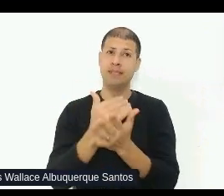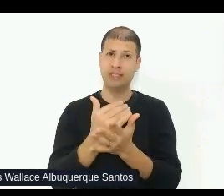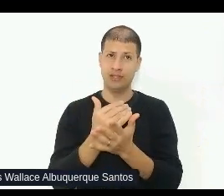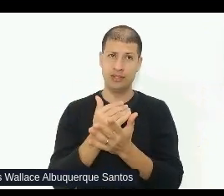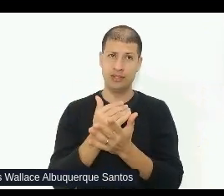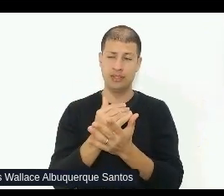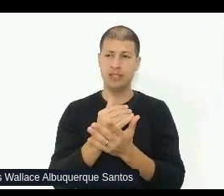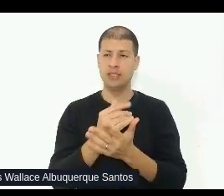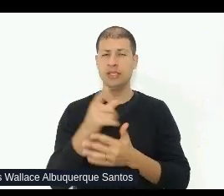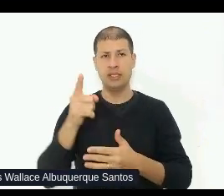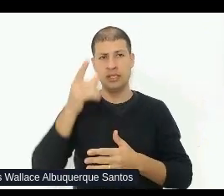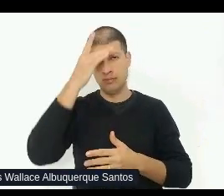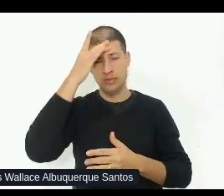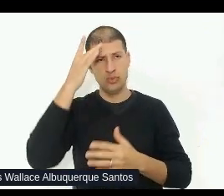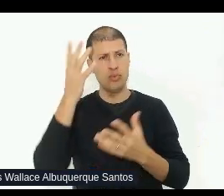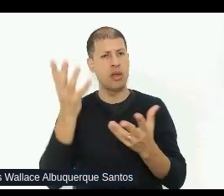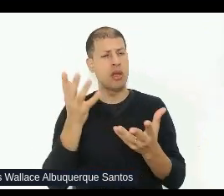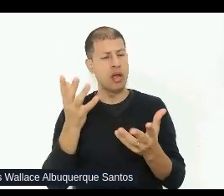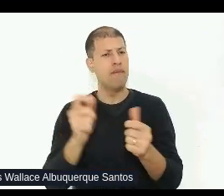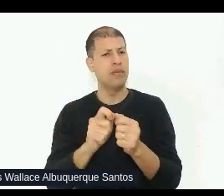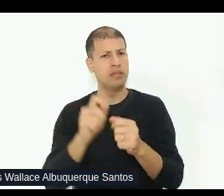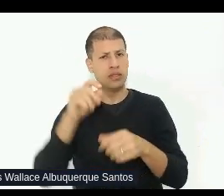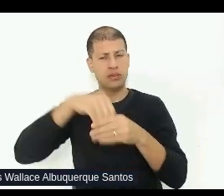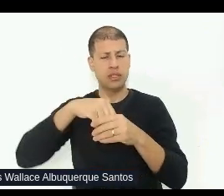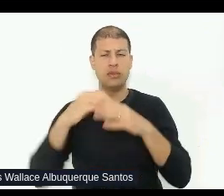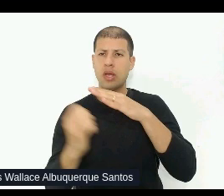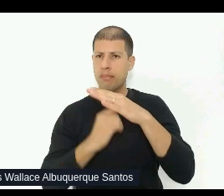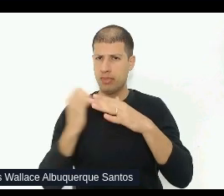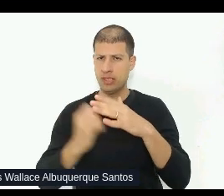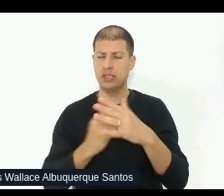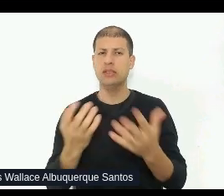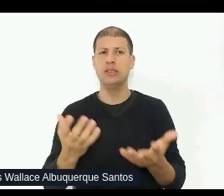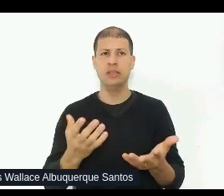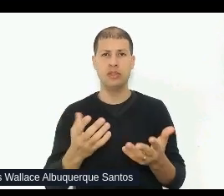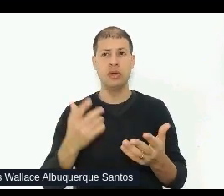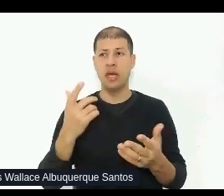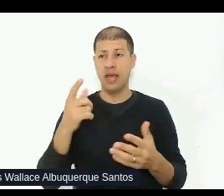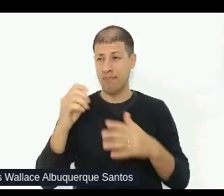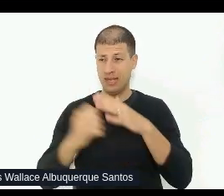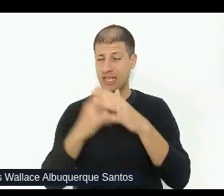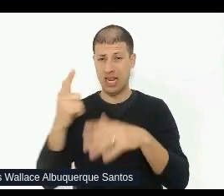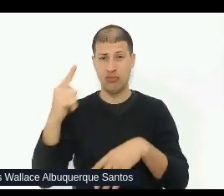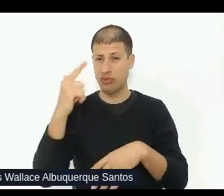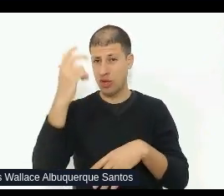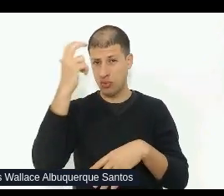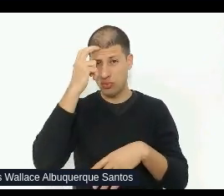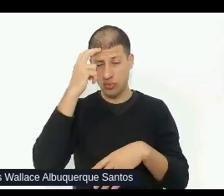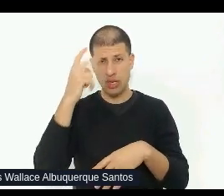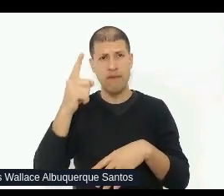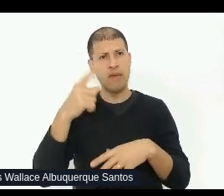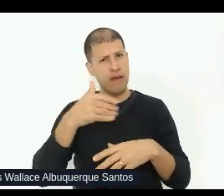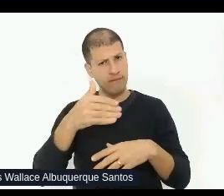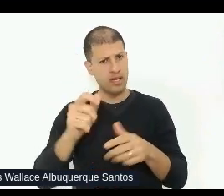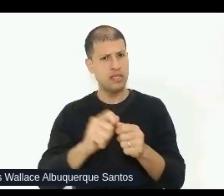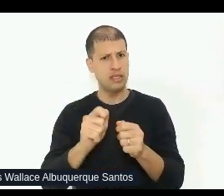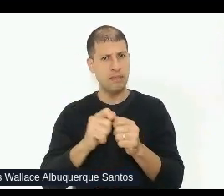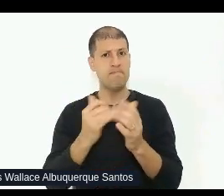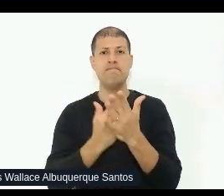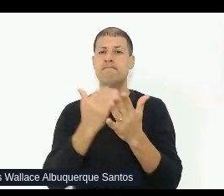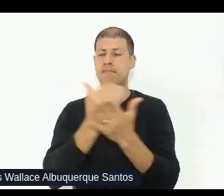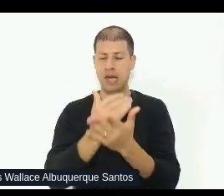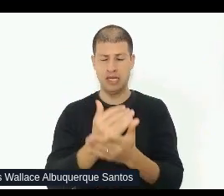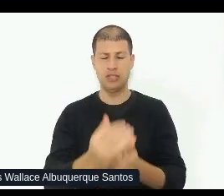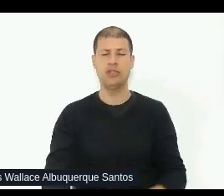que as pessoas que querem fazer isso dentro da empresa que não tem essa cultura, façam, se vocês querem fazer, façam um pouco a mais,